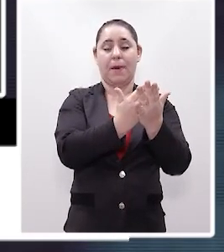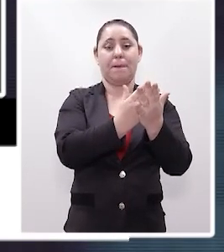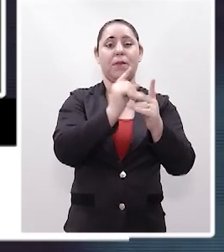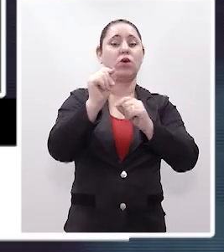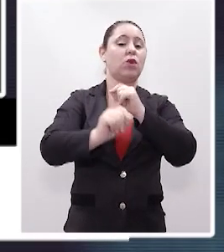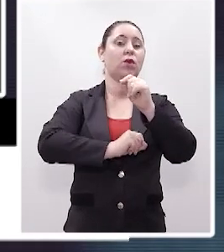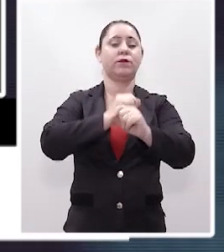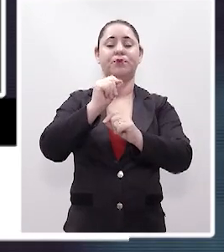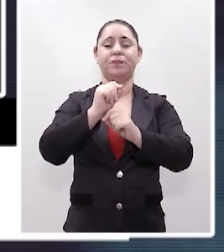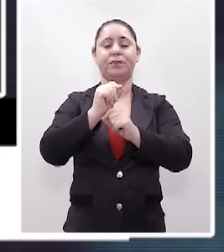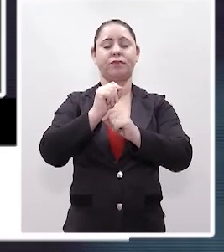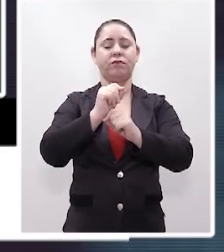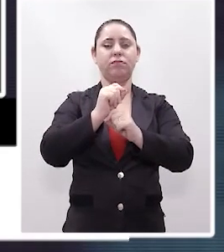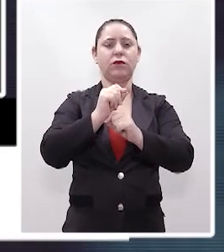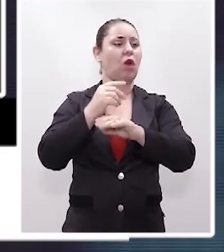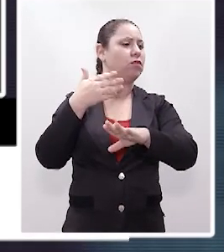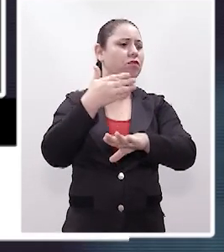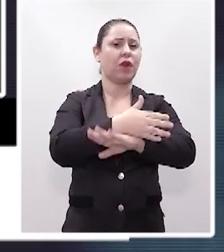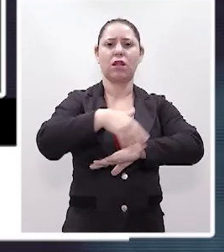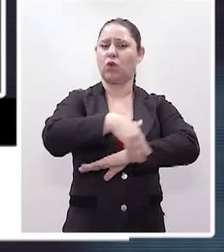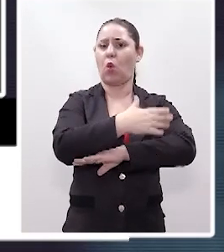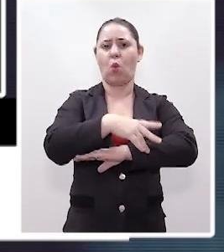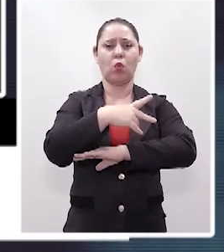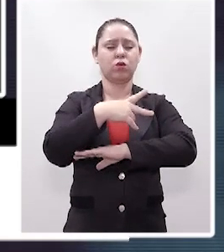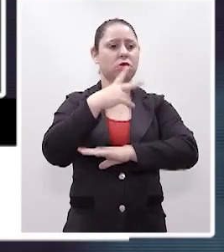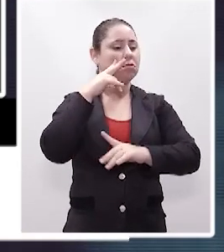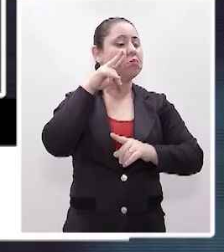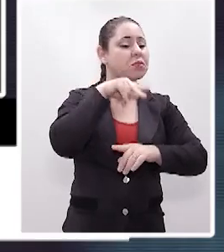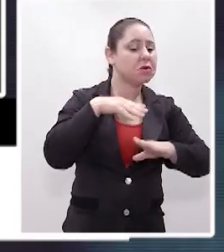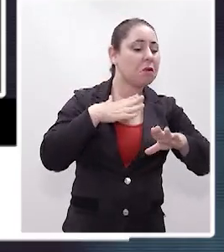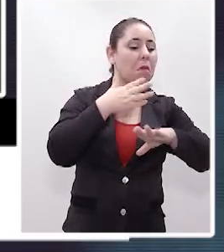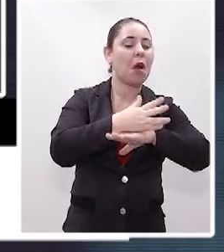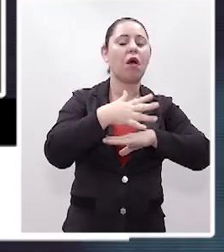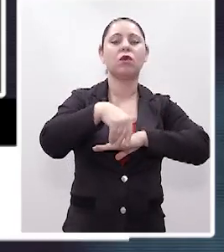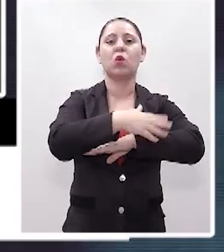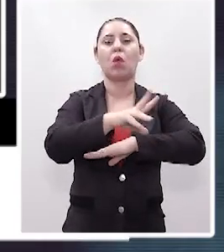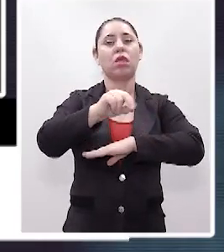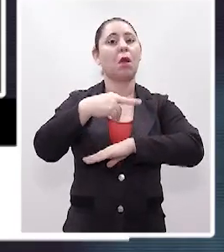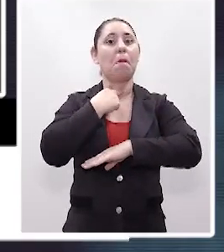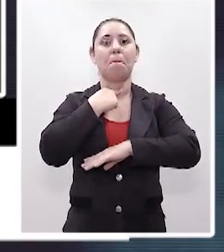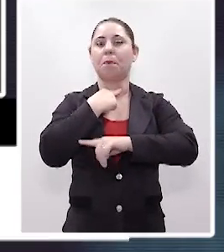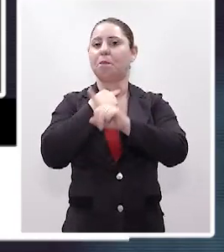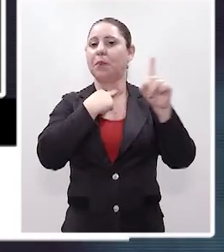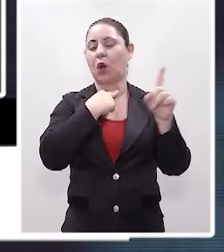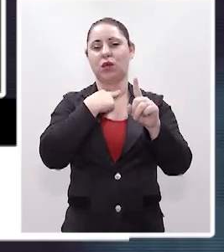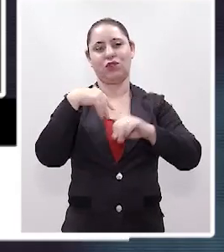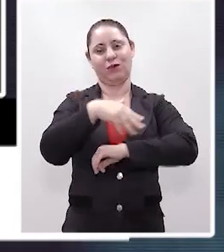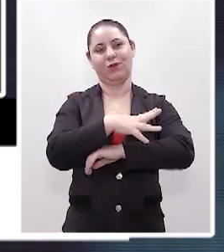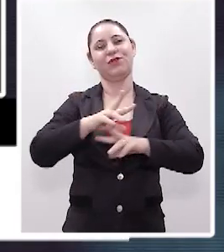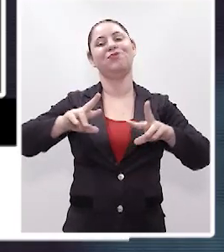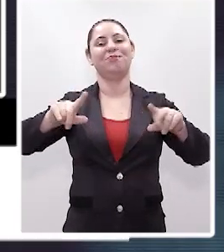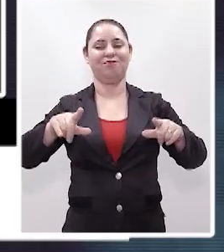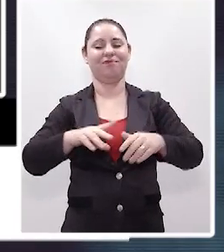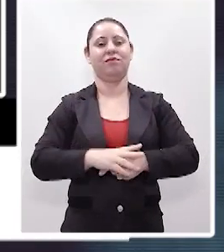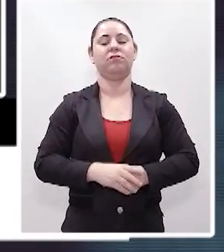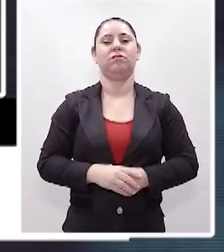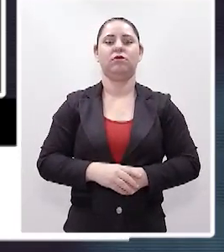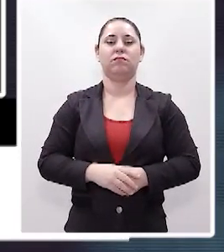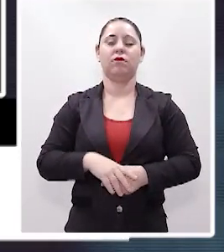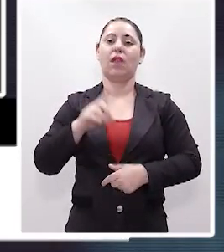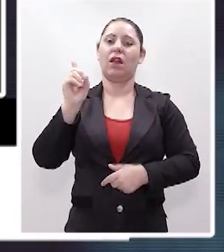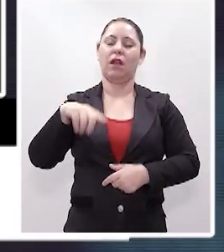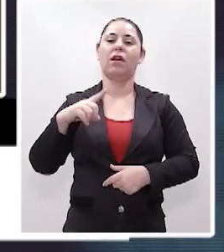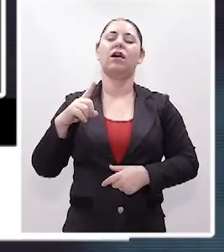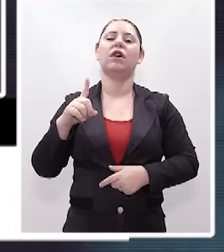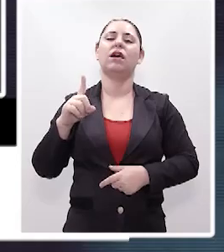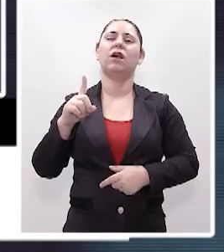mora em apartamento, a criança não sai na rua, não bota a cara na frente de casa. Não pode ficar na rua, é diferente. Então,